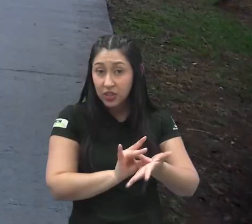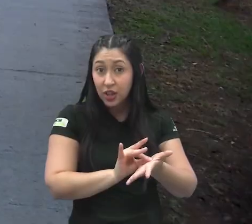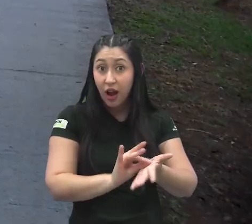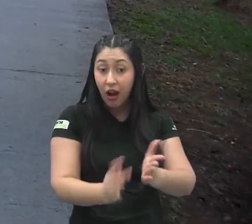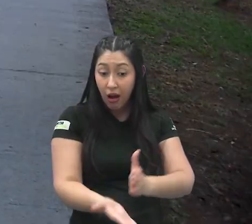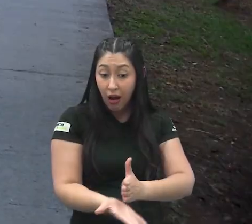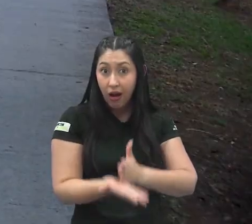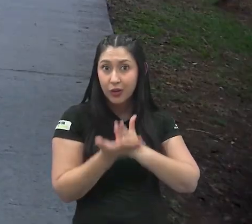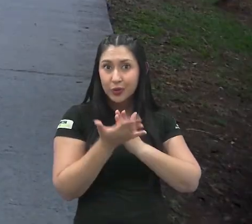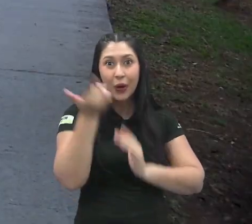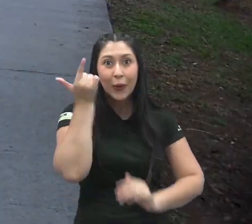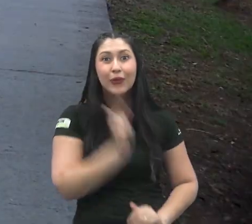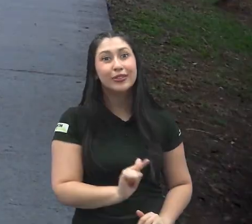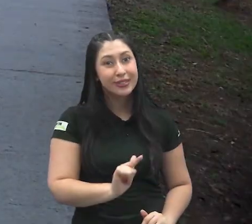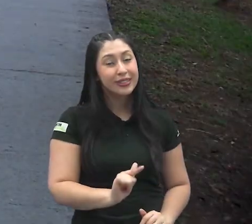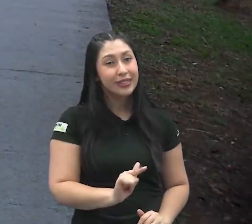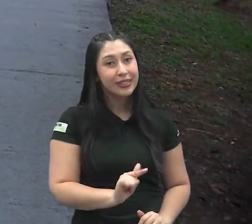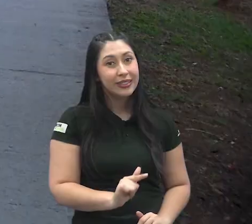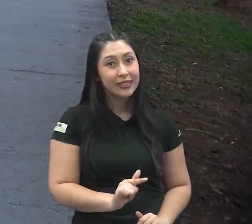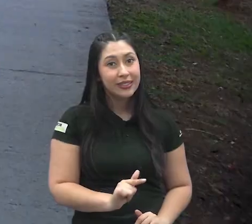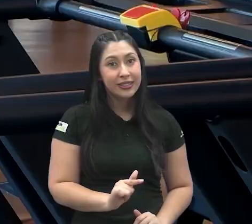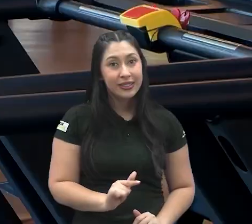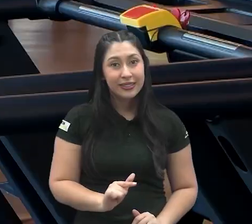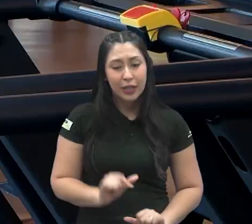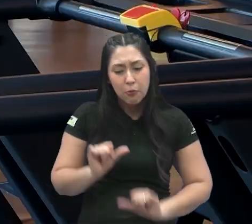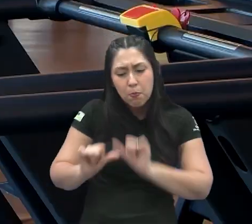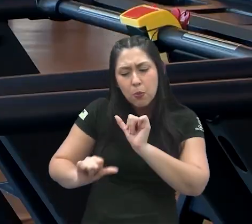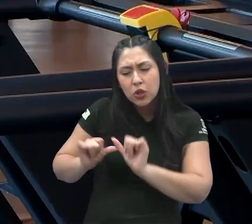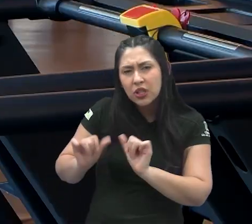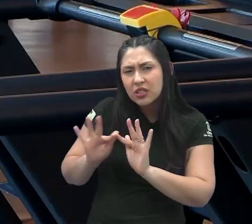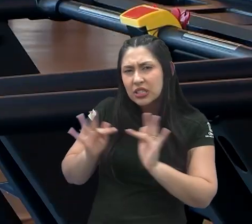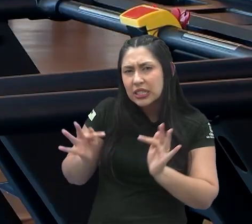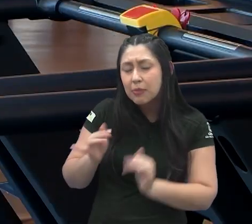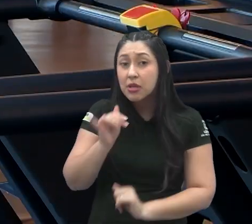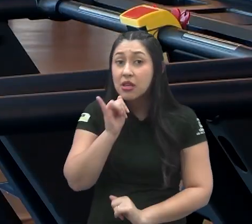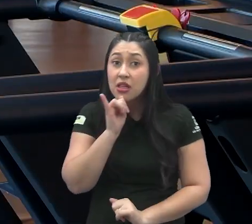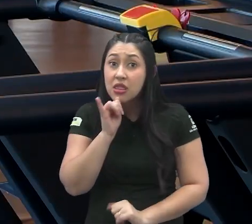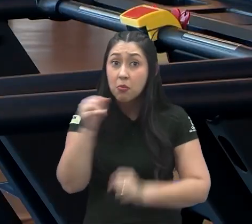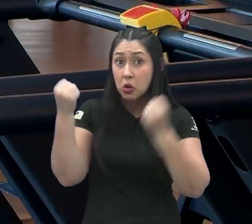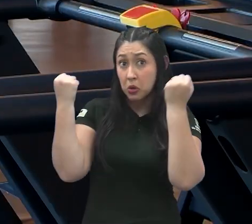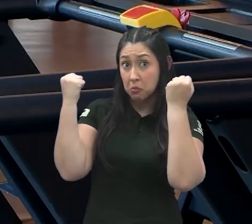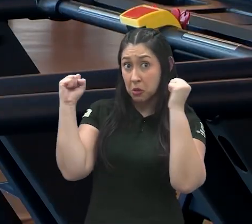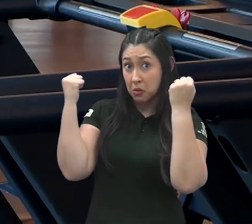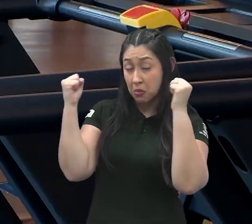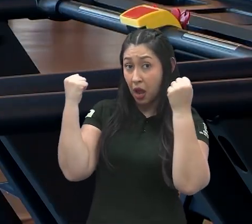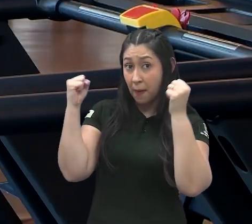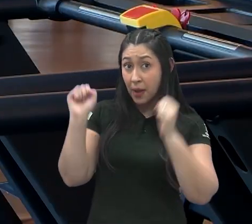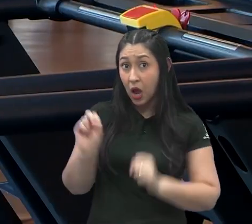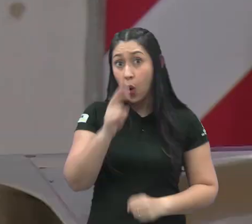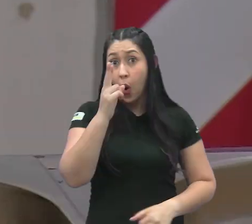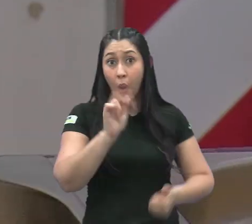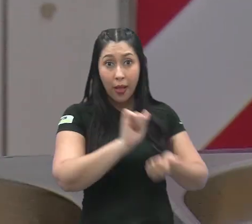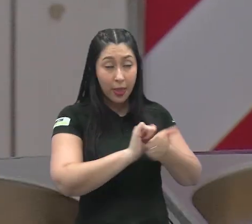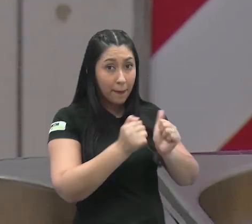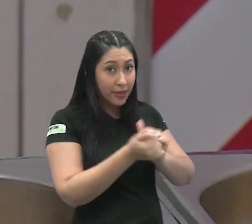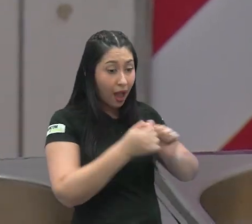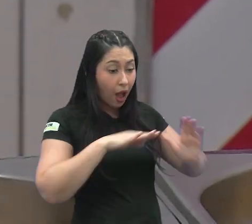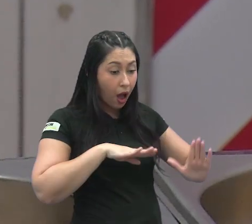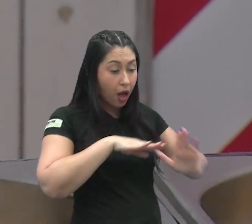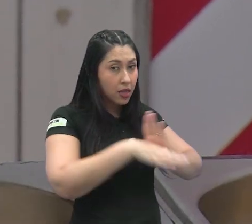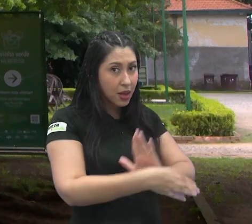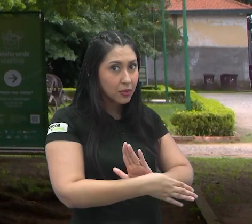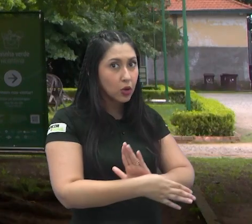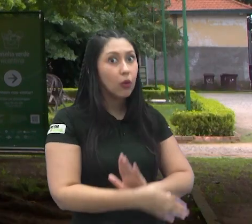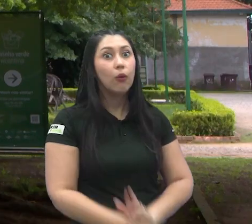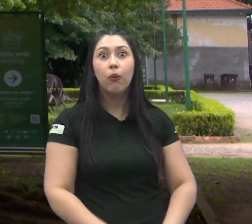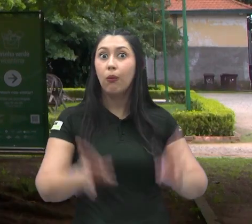realistas aumentam as chances de serem cumpridas. Pequenas mudanças diárias, como começar uma atividade física ou ajustar